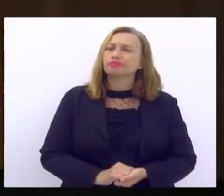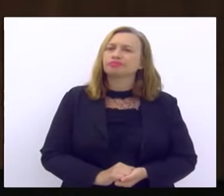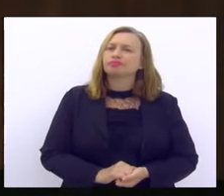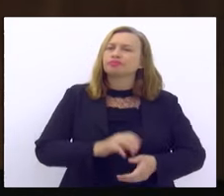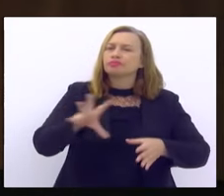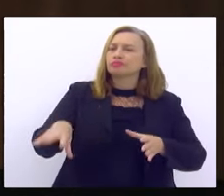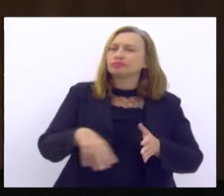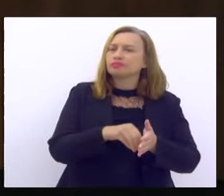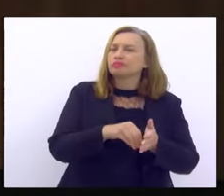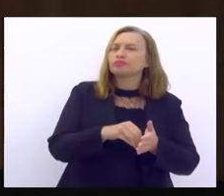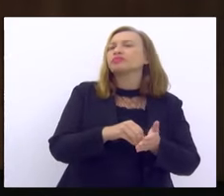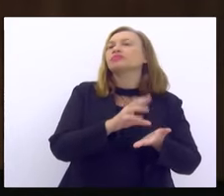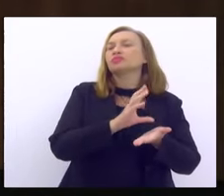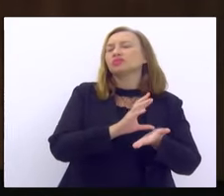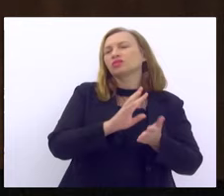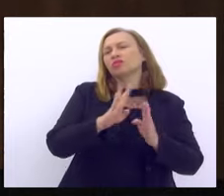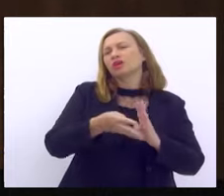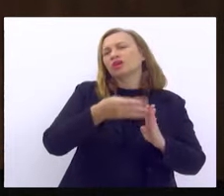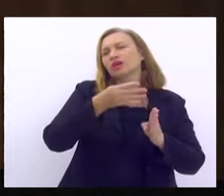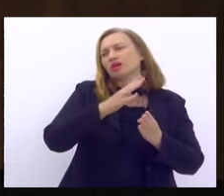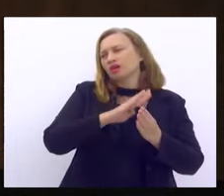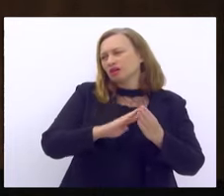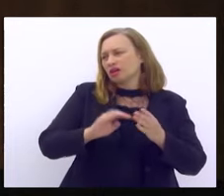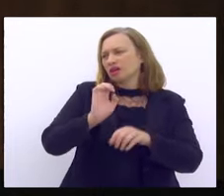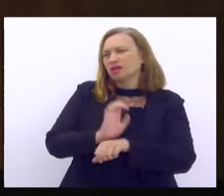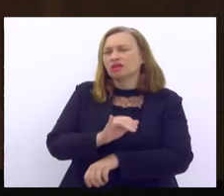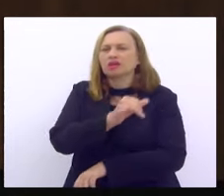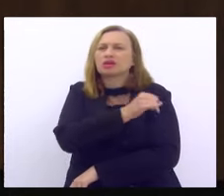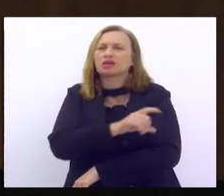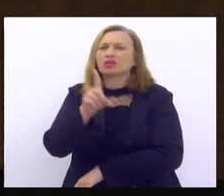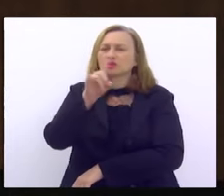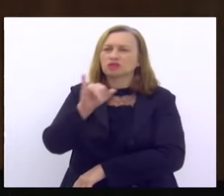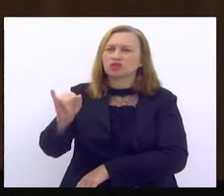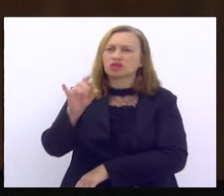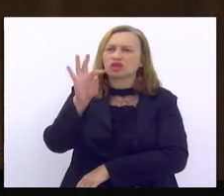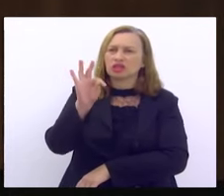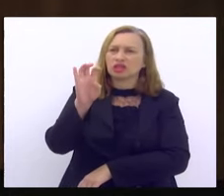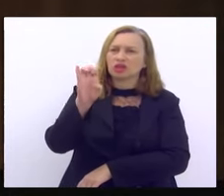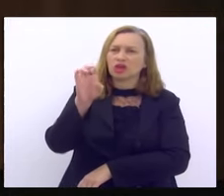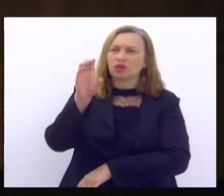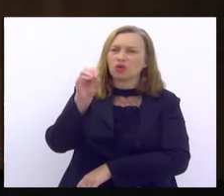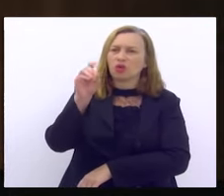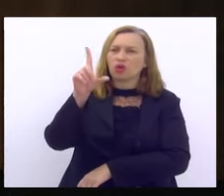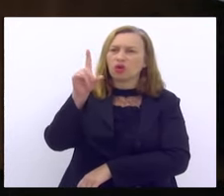calendário oficial do Estado do Rio de Janeiro o Dia da Teologia da Libertação.